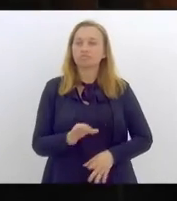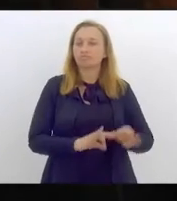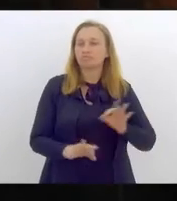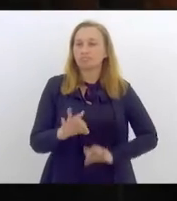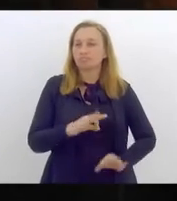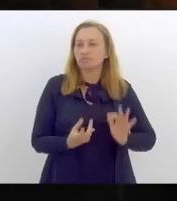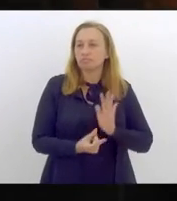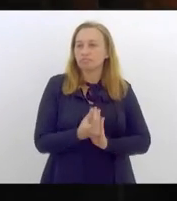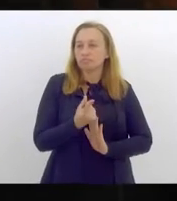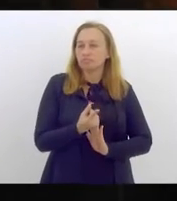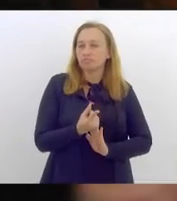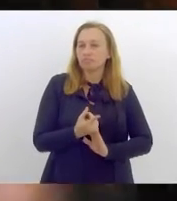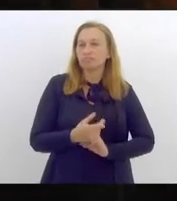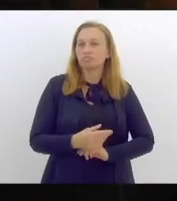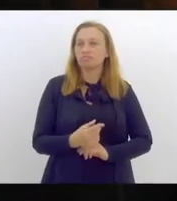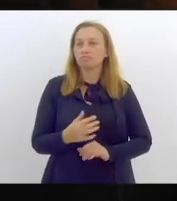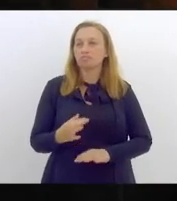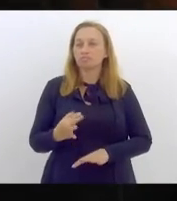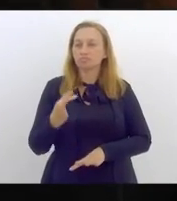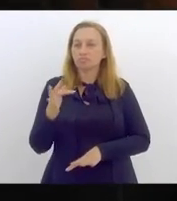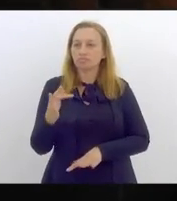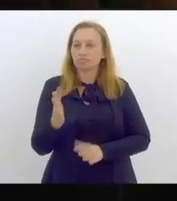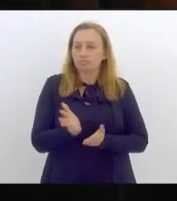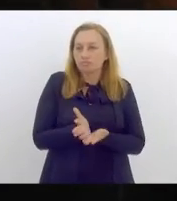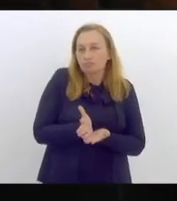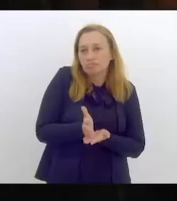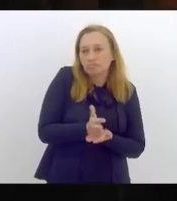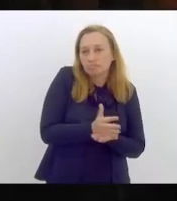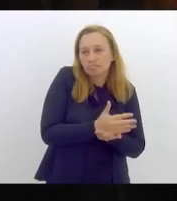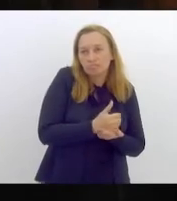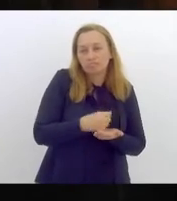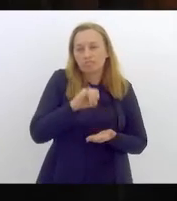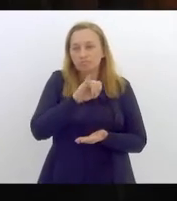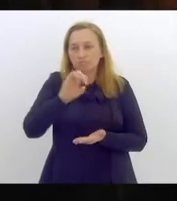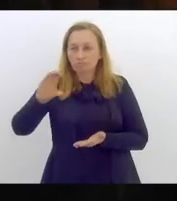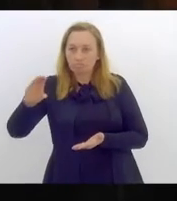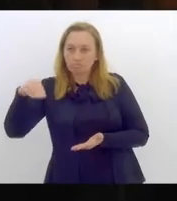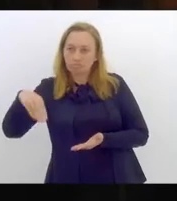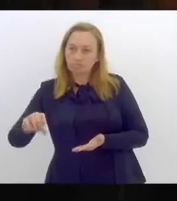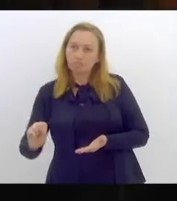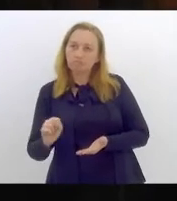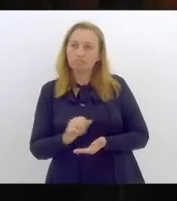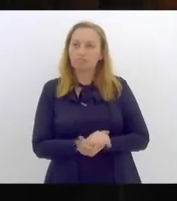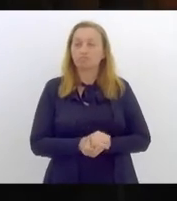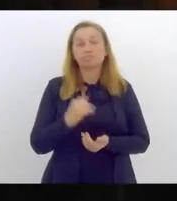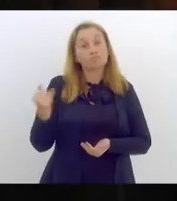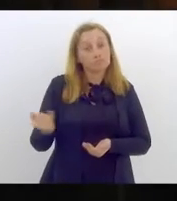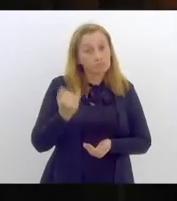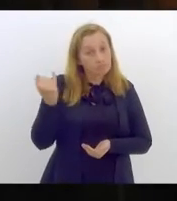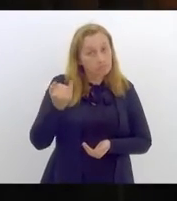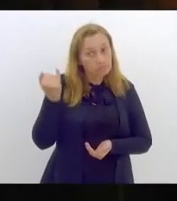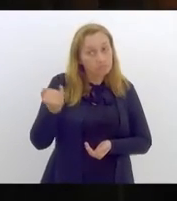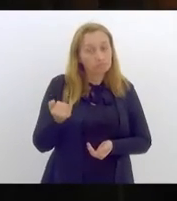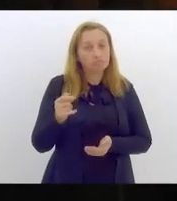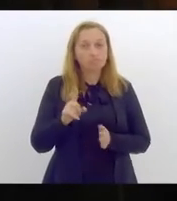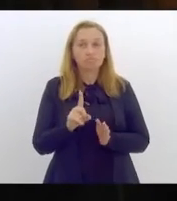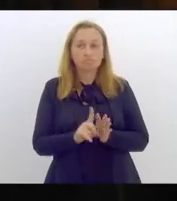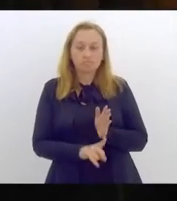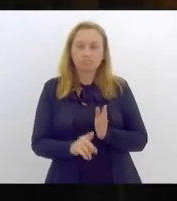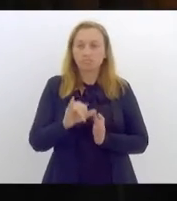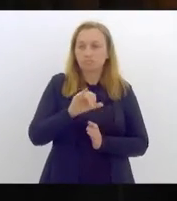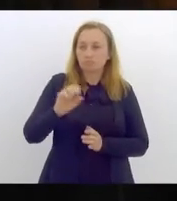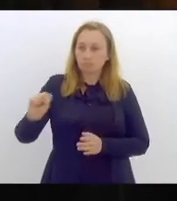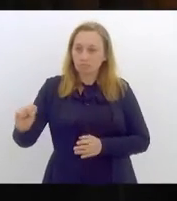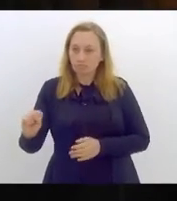divergências com relação à previsão de arrecadação do ICMS, que foi importante, porque com a redução do